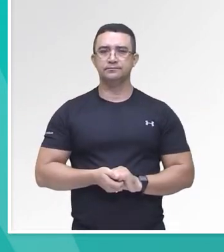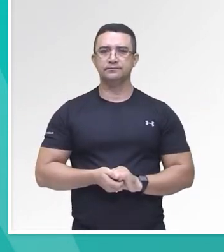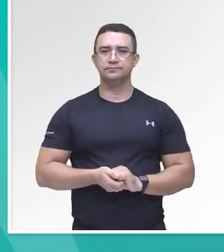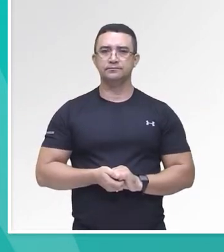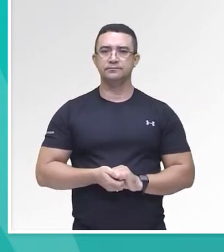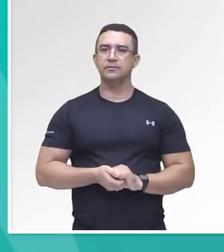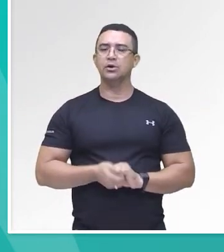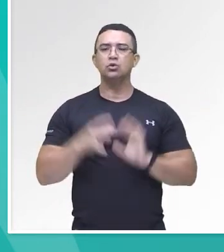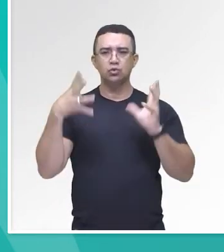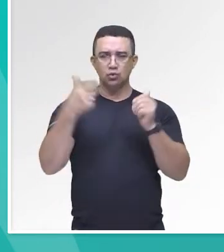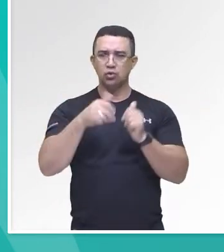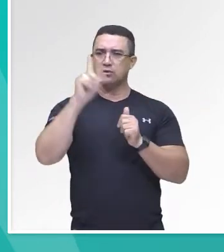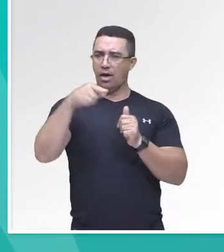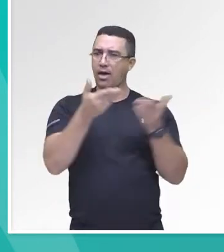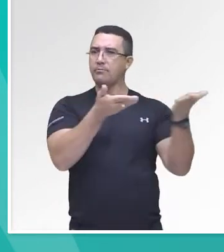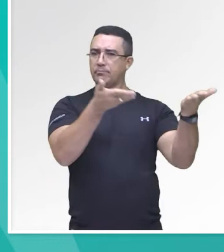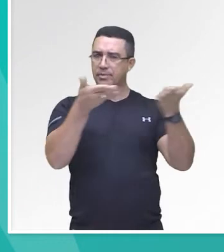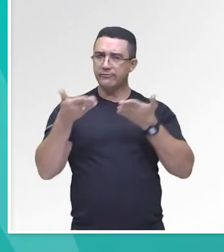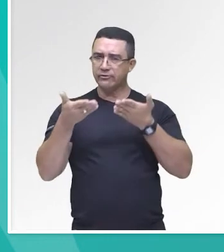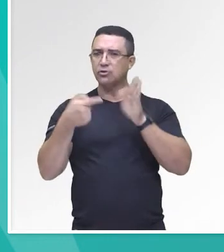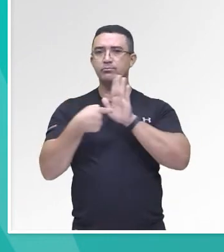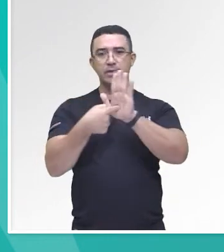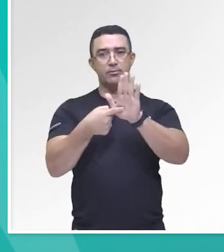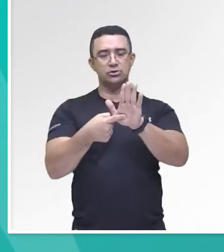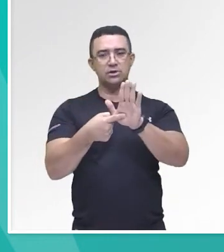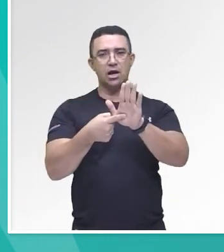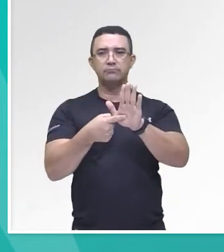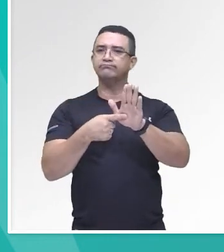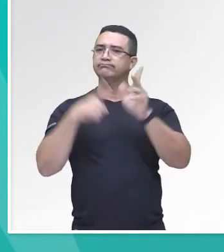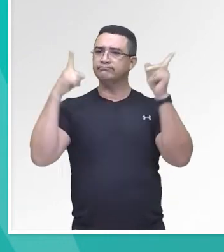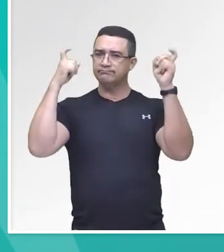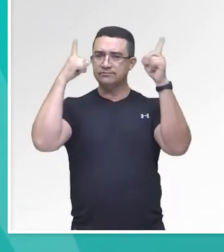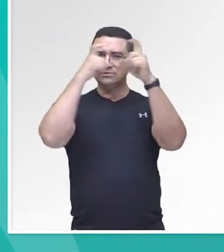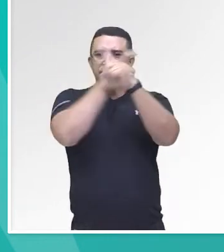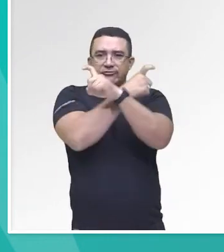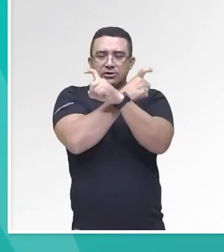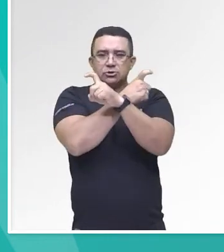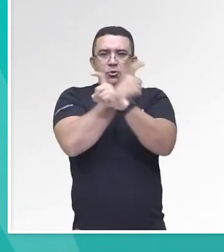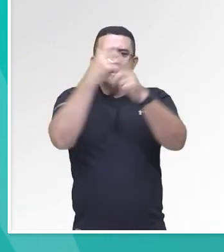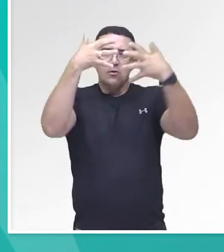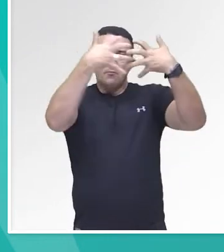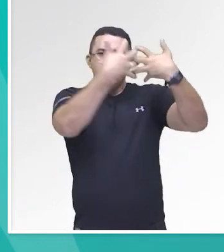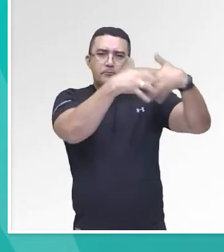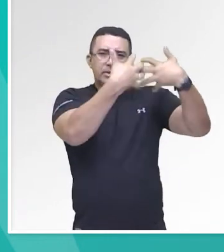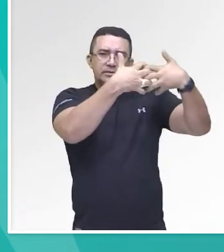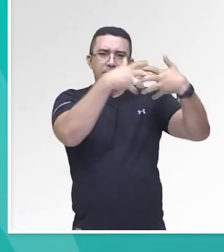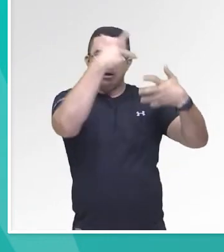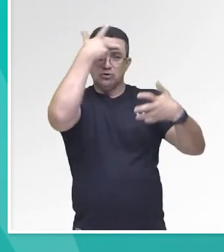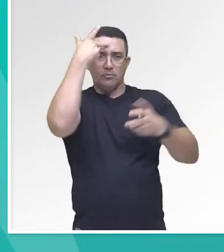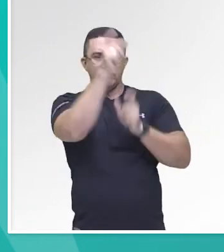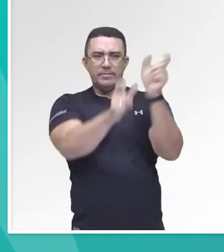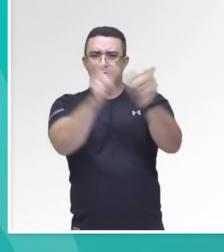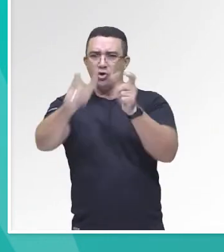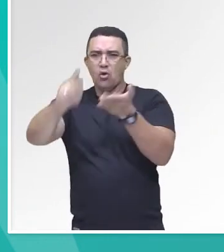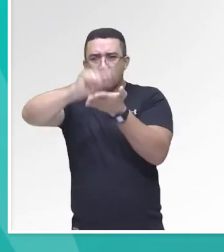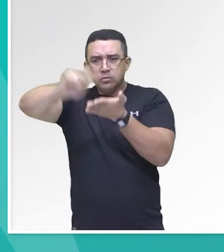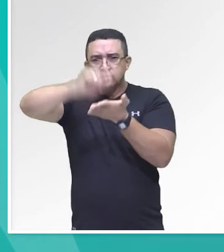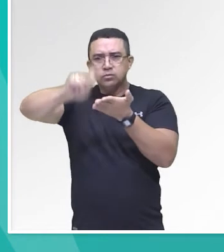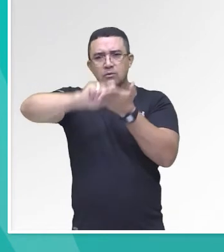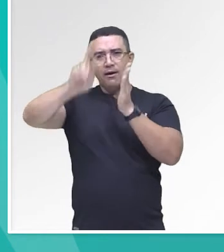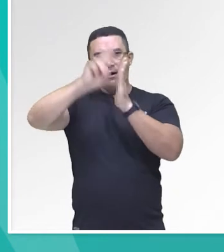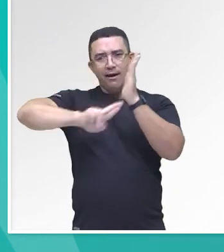bem-vindas para mostrar a complexidade de um pensamento, tá? E aí a gente vai poder conseguir expressar causa e